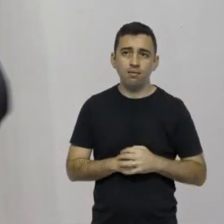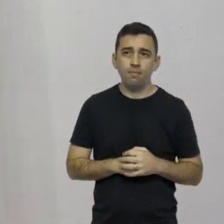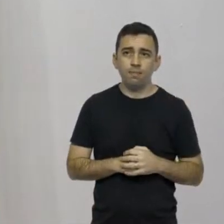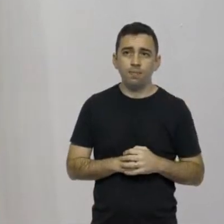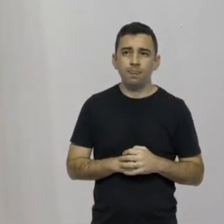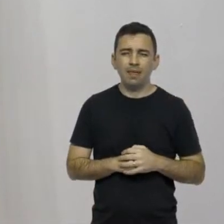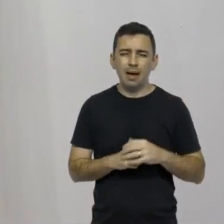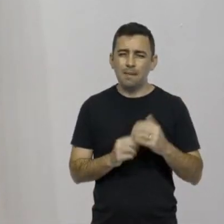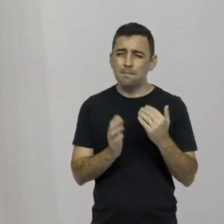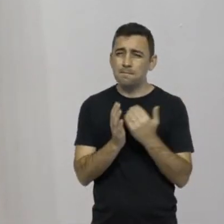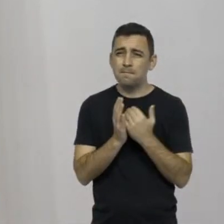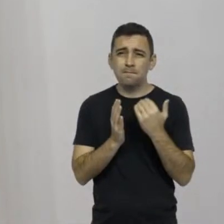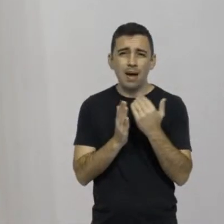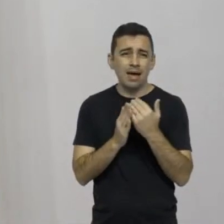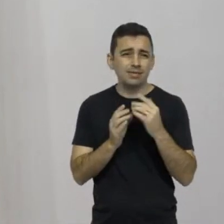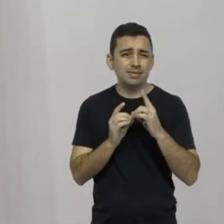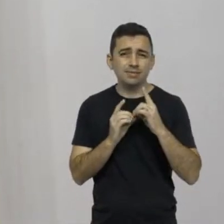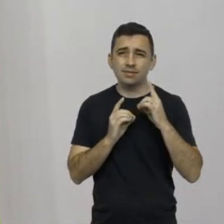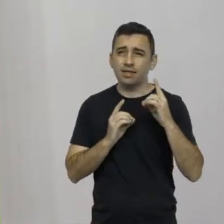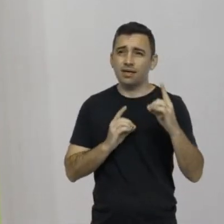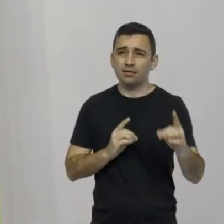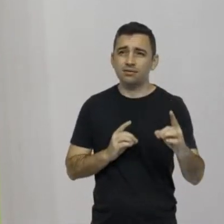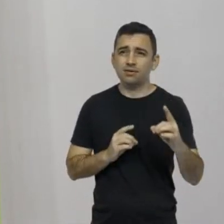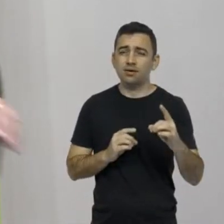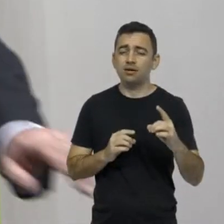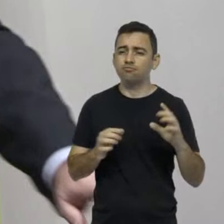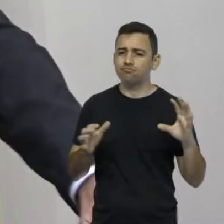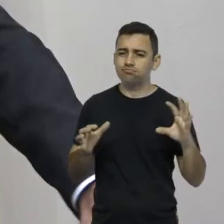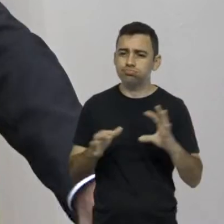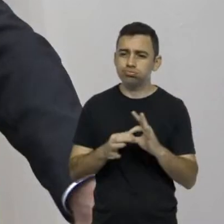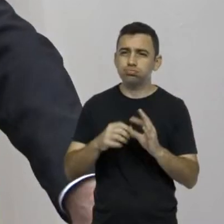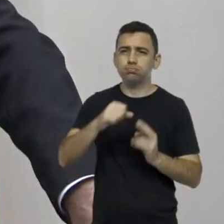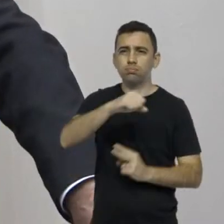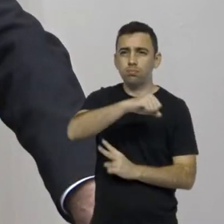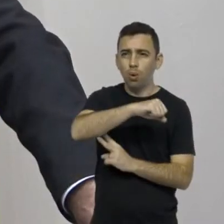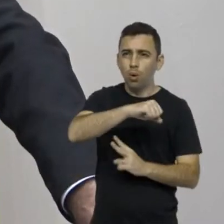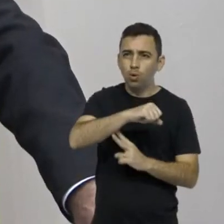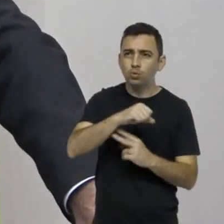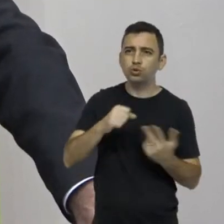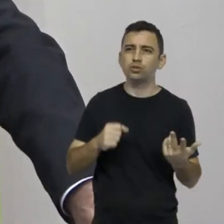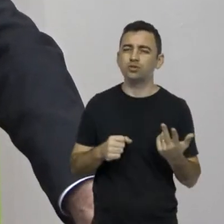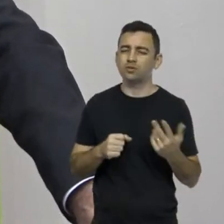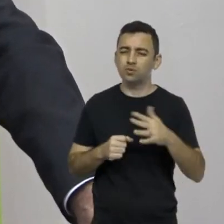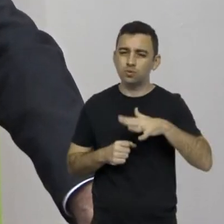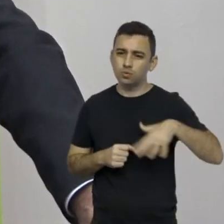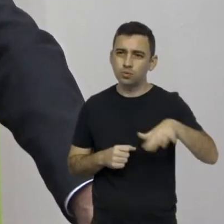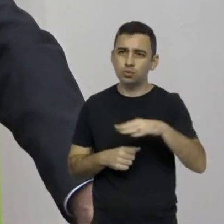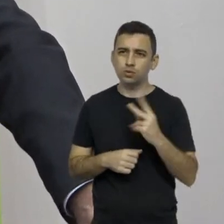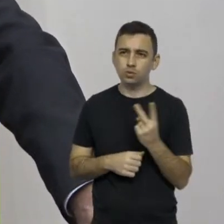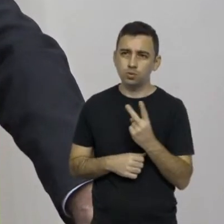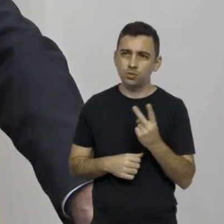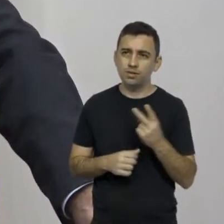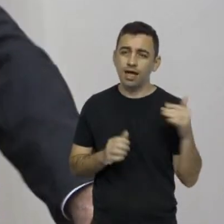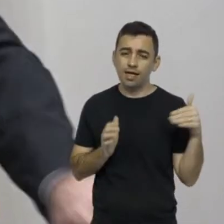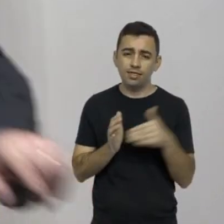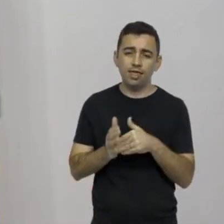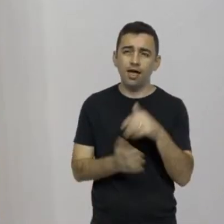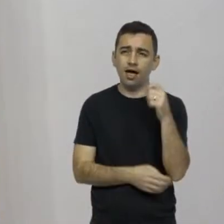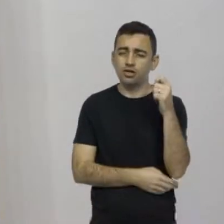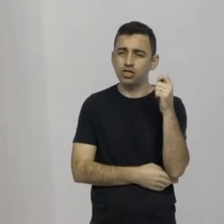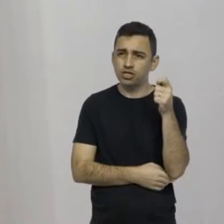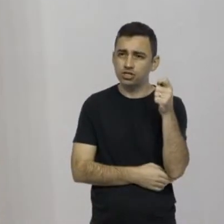mais extensa do nosso estado, que liga aqui as pontes Pedro Ivo e Colombo Salles até a divisa com a